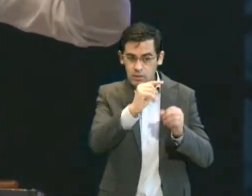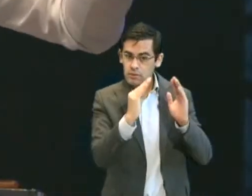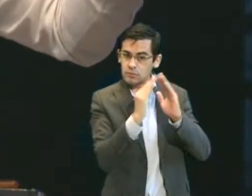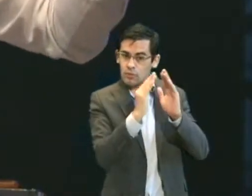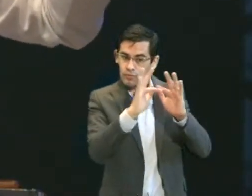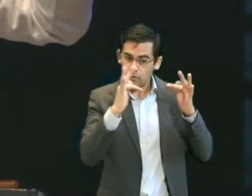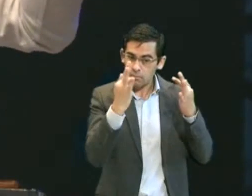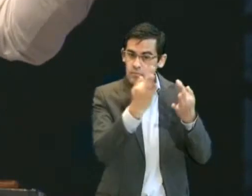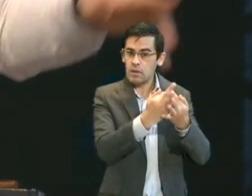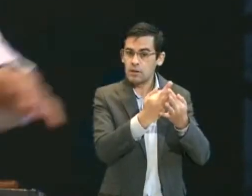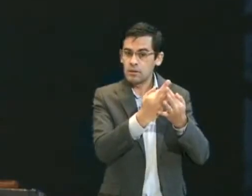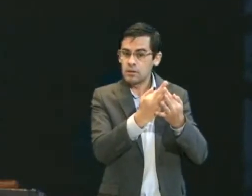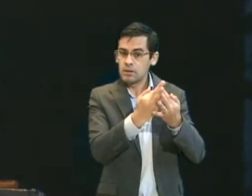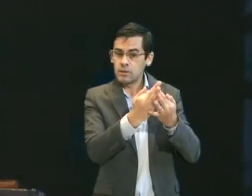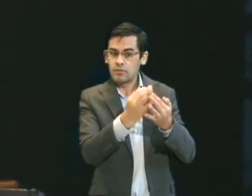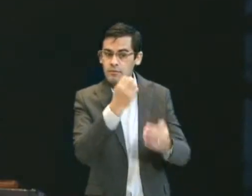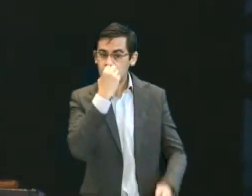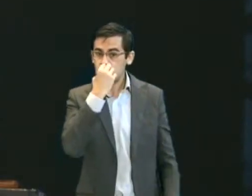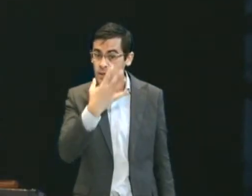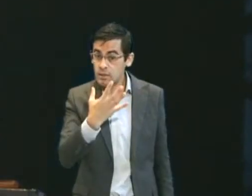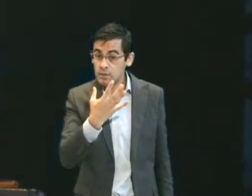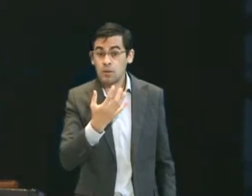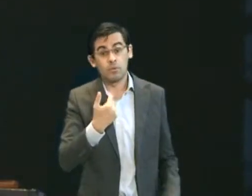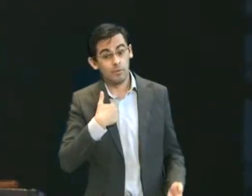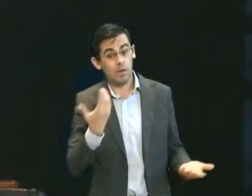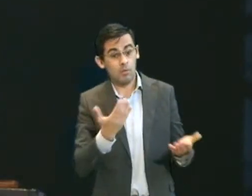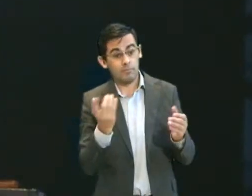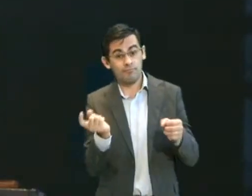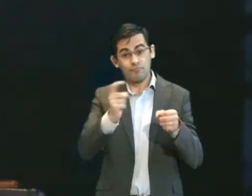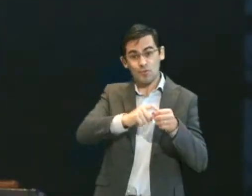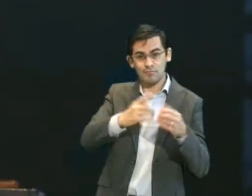tua parentela que te farei o bem. Eu estou fazendo isso de novo.